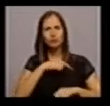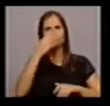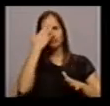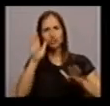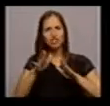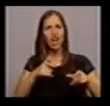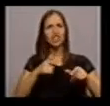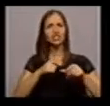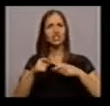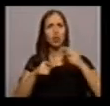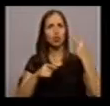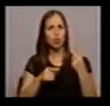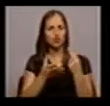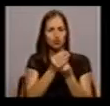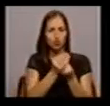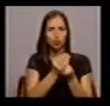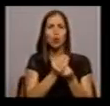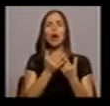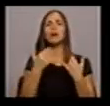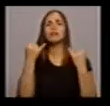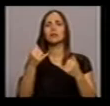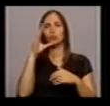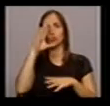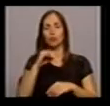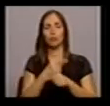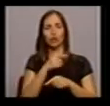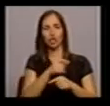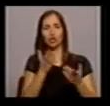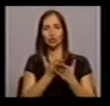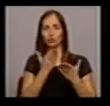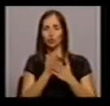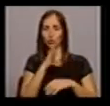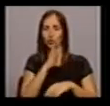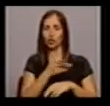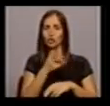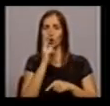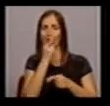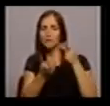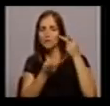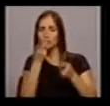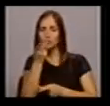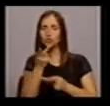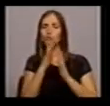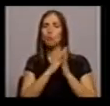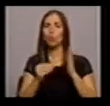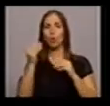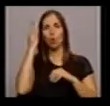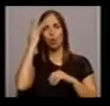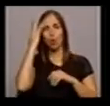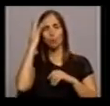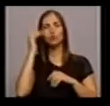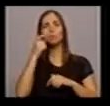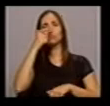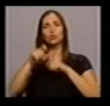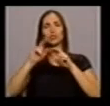era o que vem a seguir. É que, de acordo com este estudo, que junta não só observações, mas também um modelo estatístico, e dizem estes investigadores